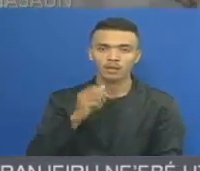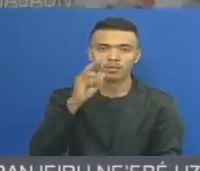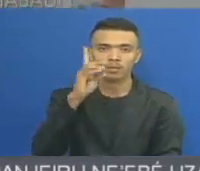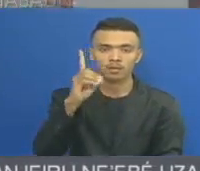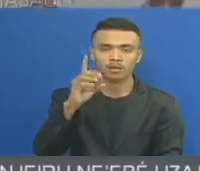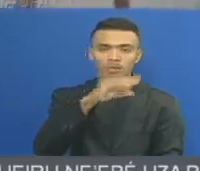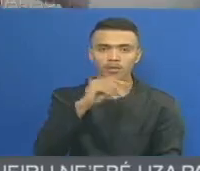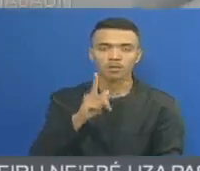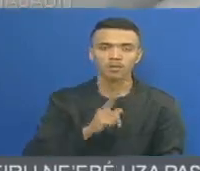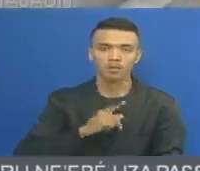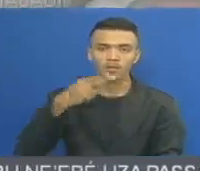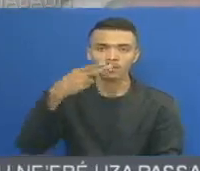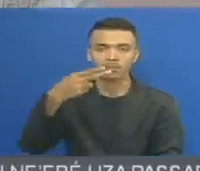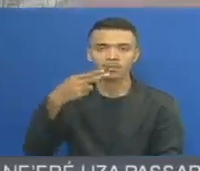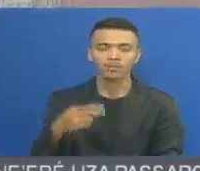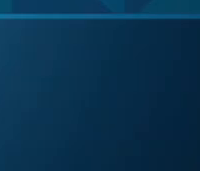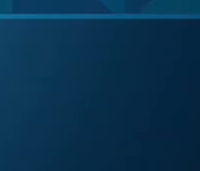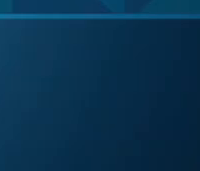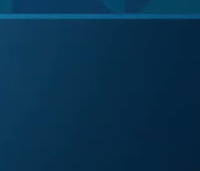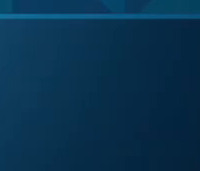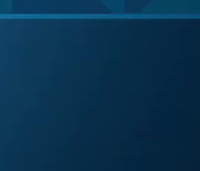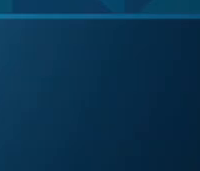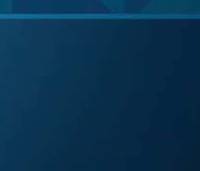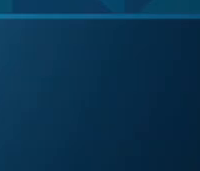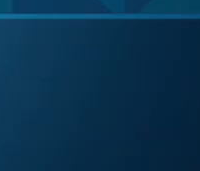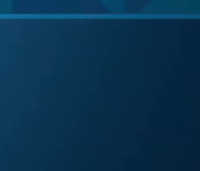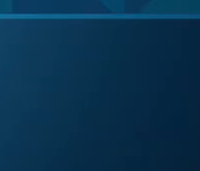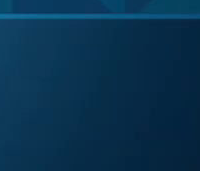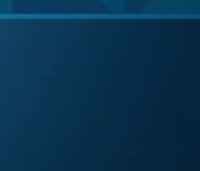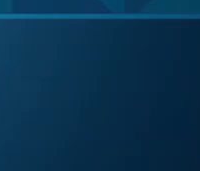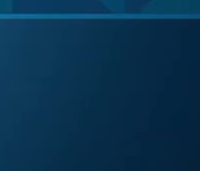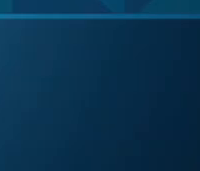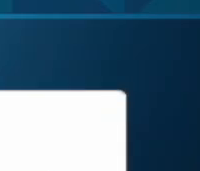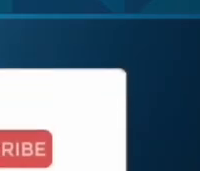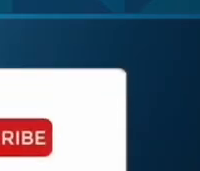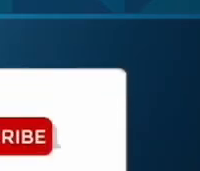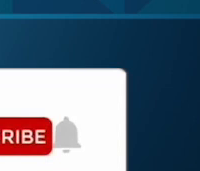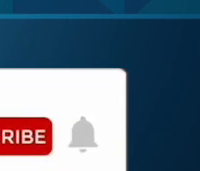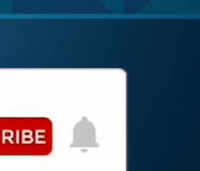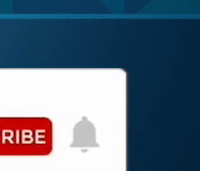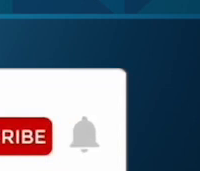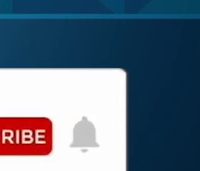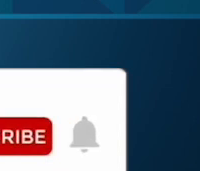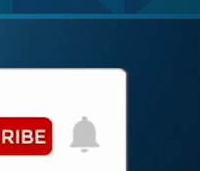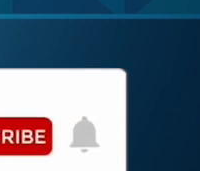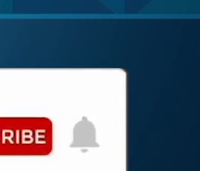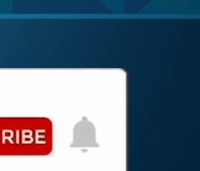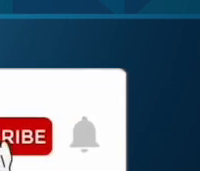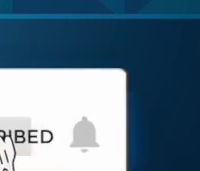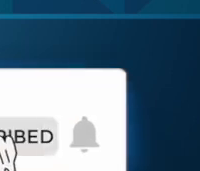Ornai, Delicio de Jesus ba RTTL. A tu retang informação factuais não atuais, que te